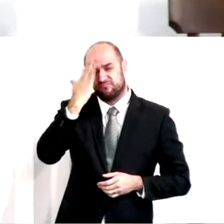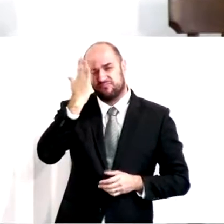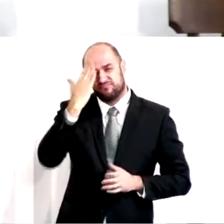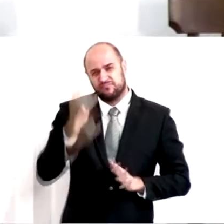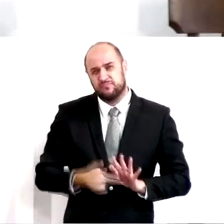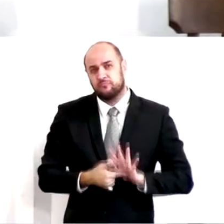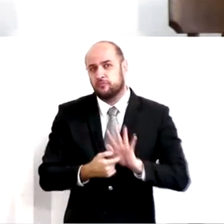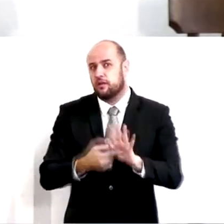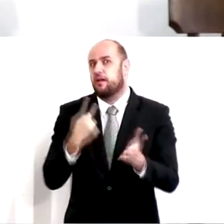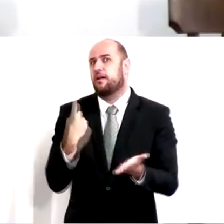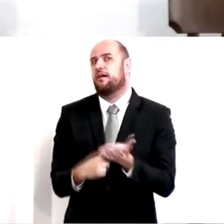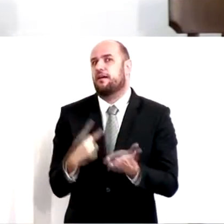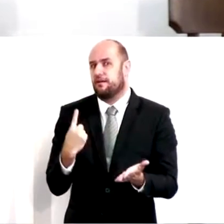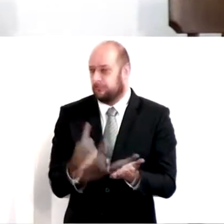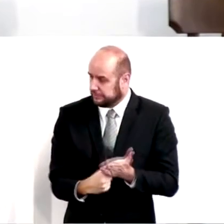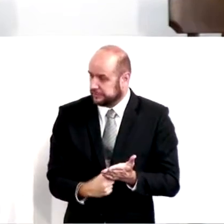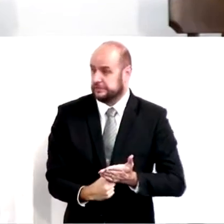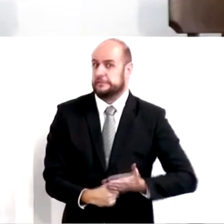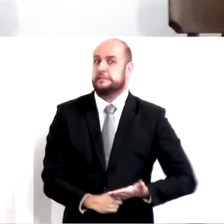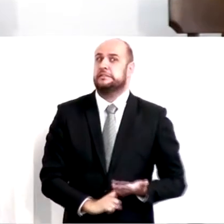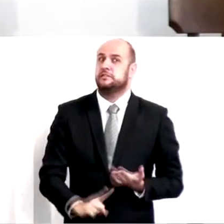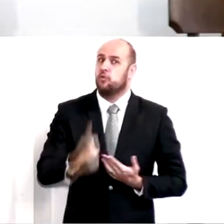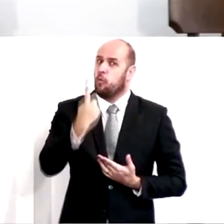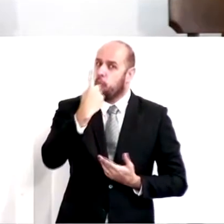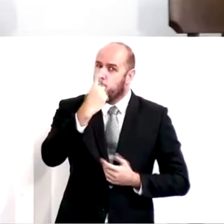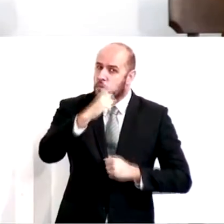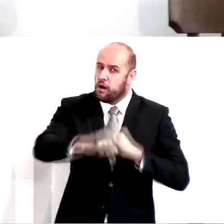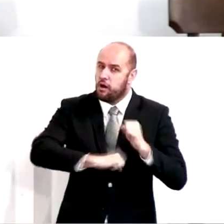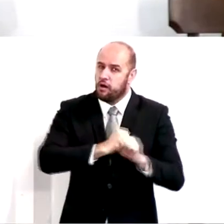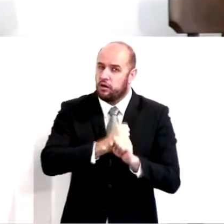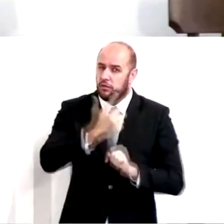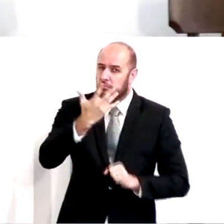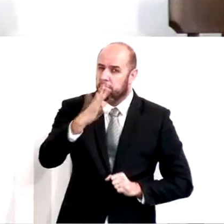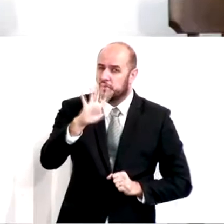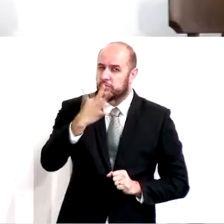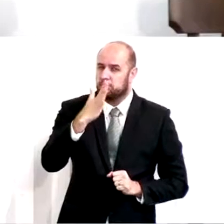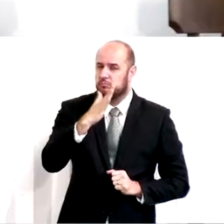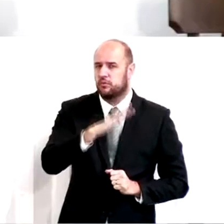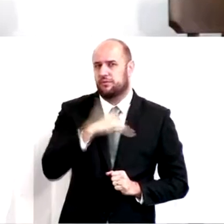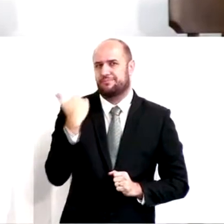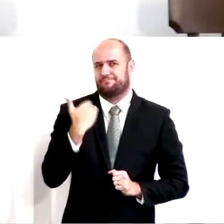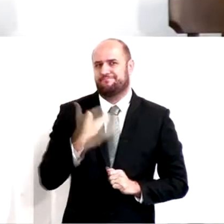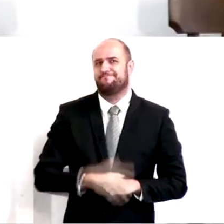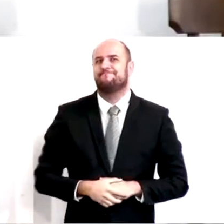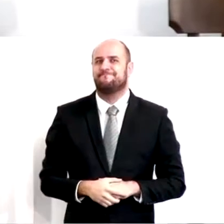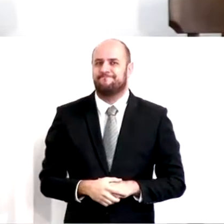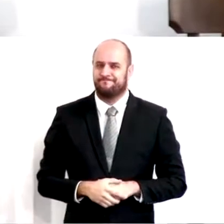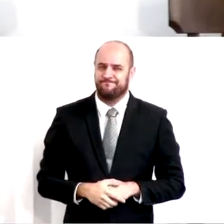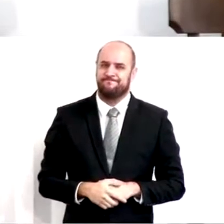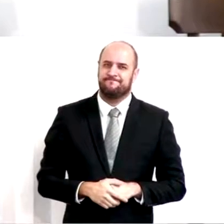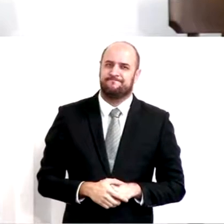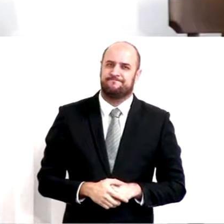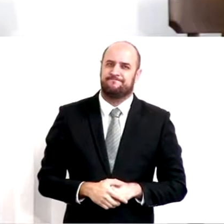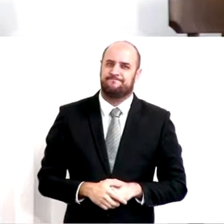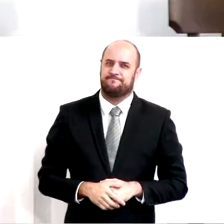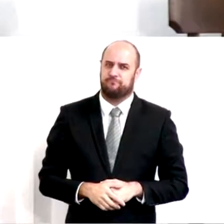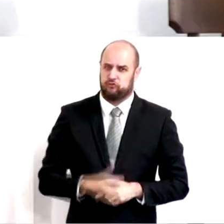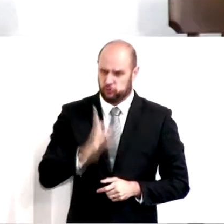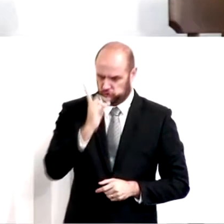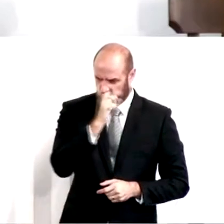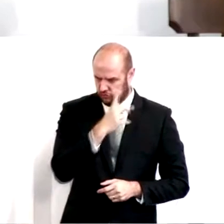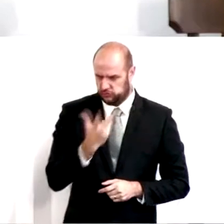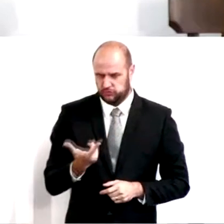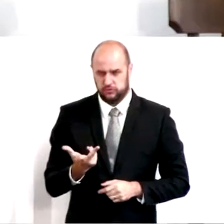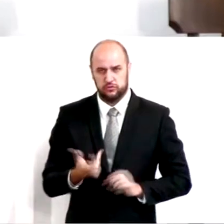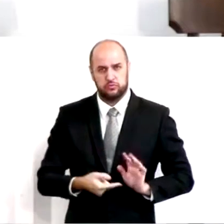era um aviso: em mais ou menos 1 hora vocês estarão mortos. Quando eles queriam fazer isso, para